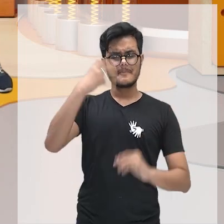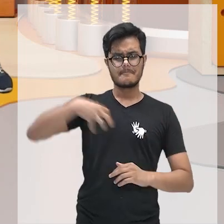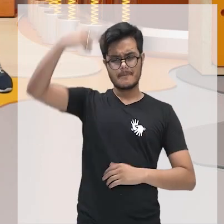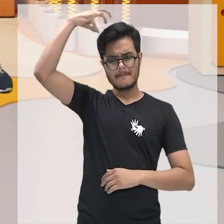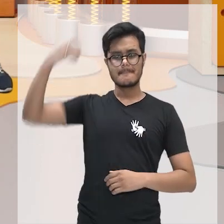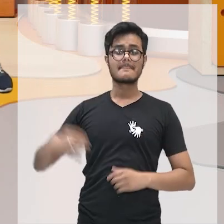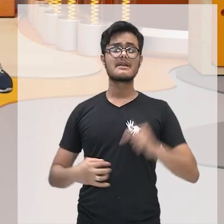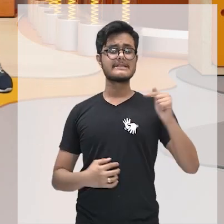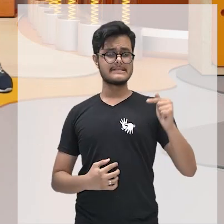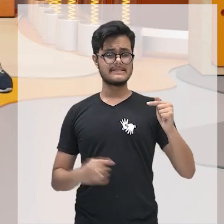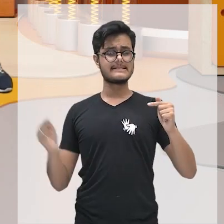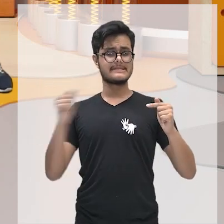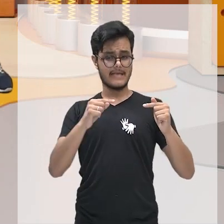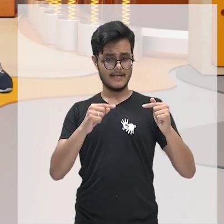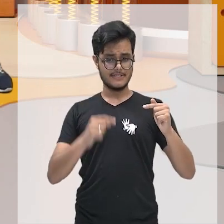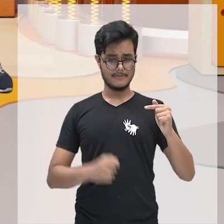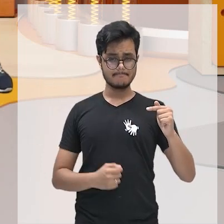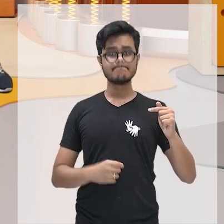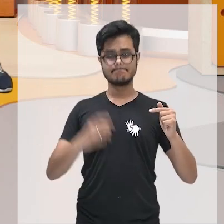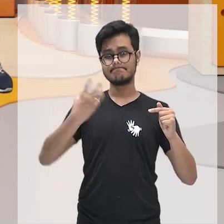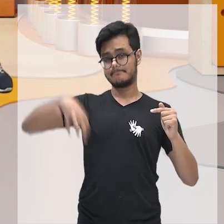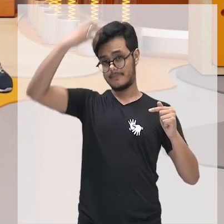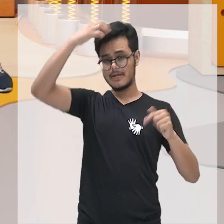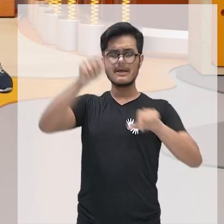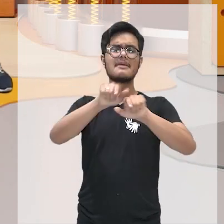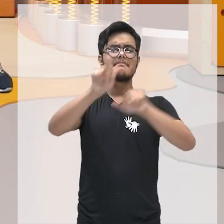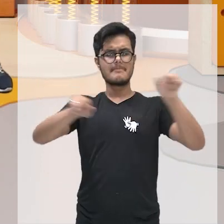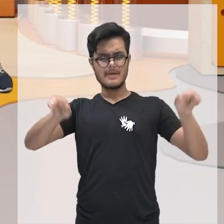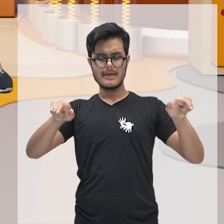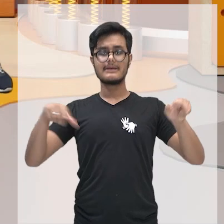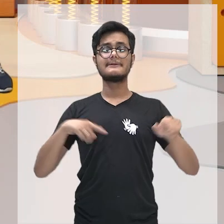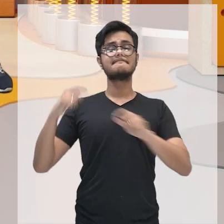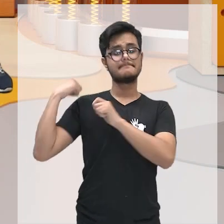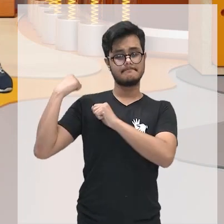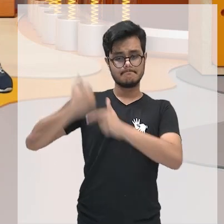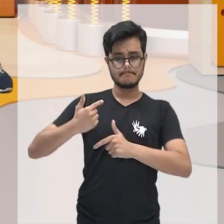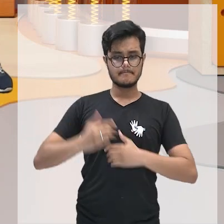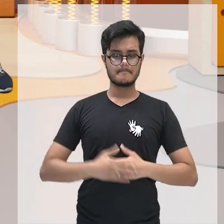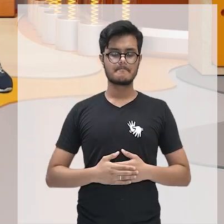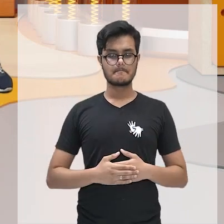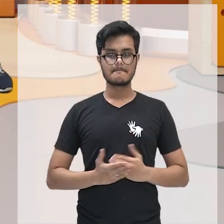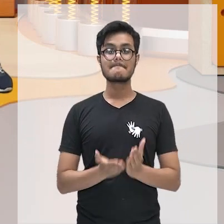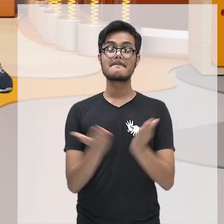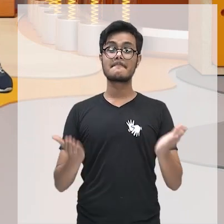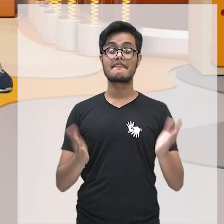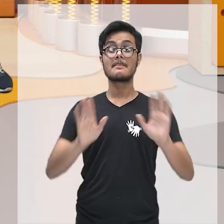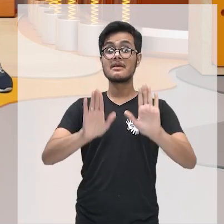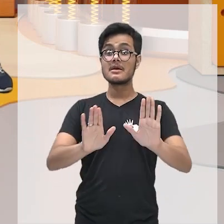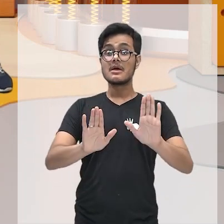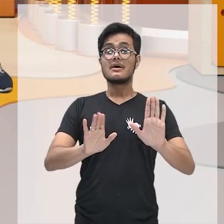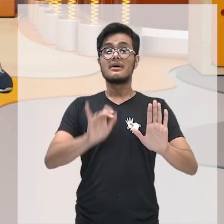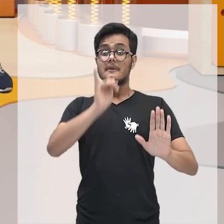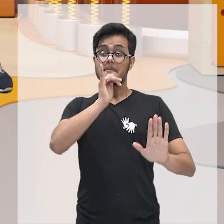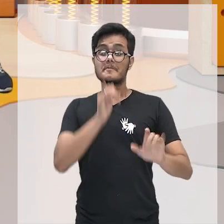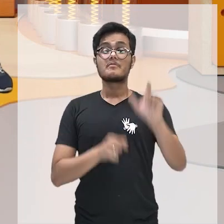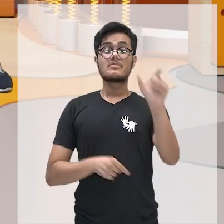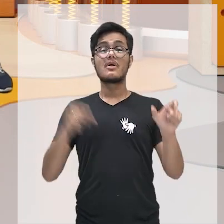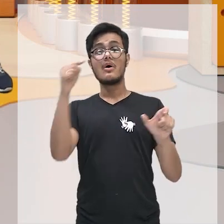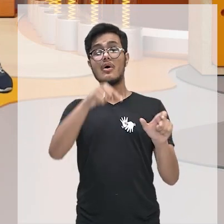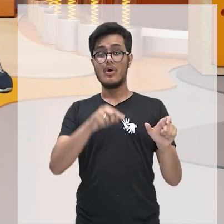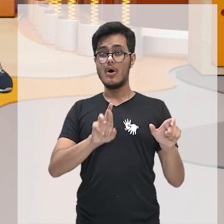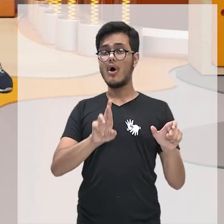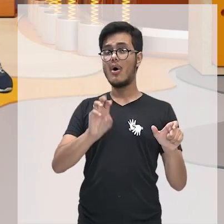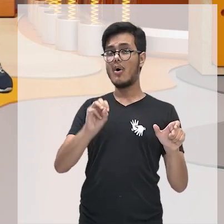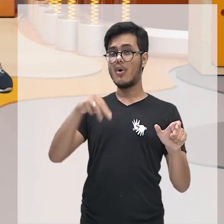governada por uma série de sete reis de acordo com a tradição a lista tradicional de Reis inclui Rômulo